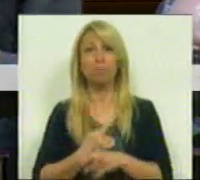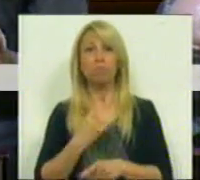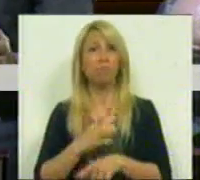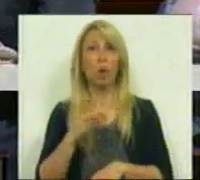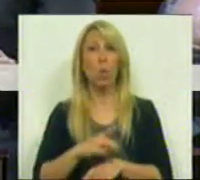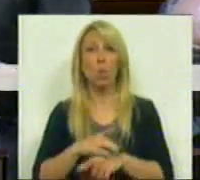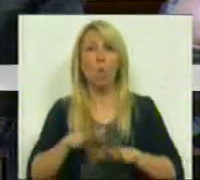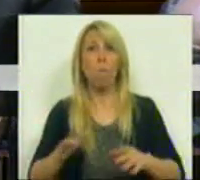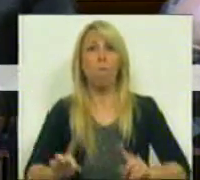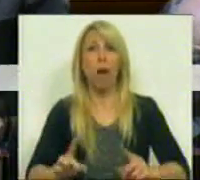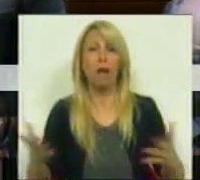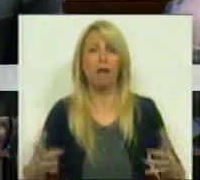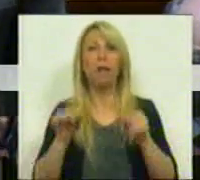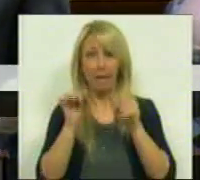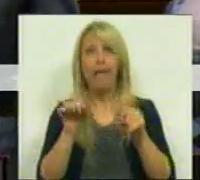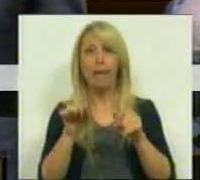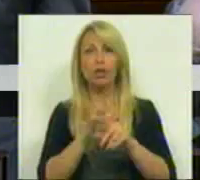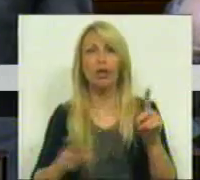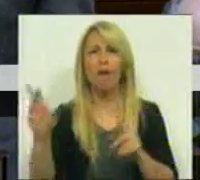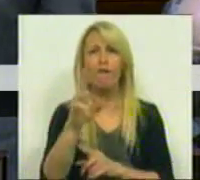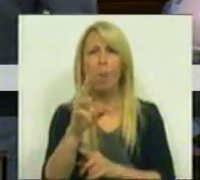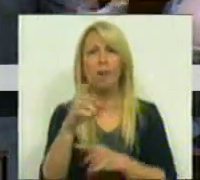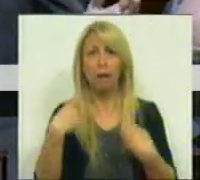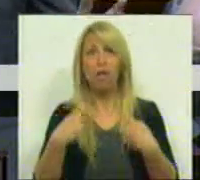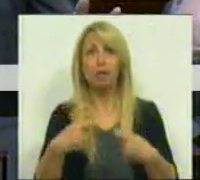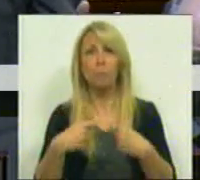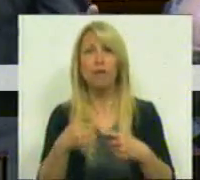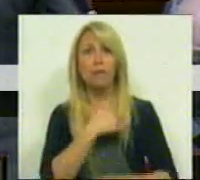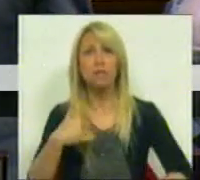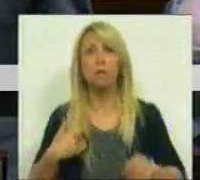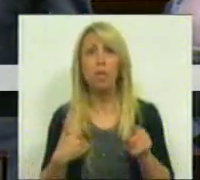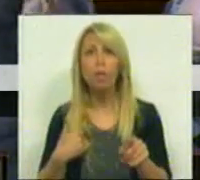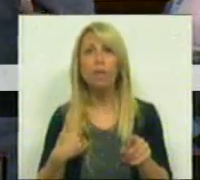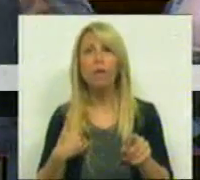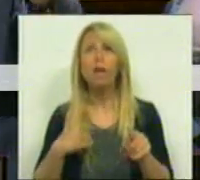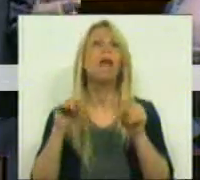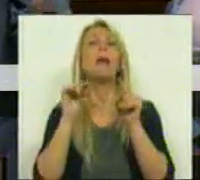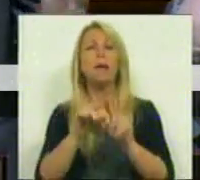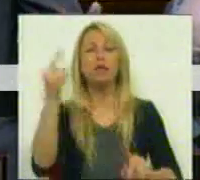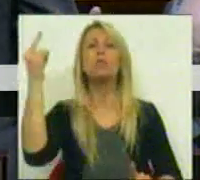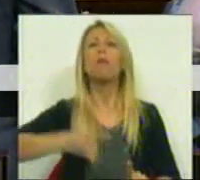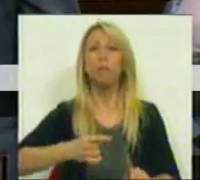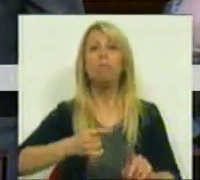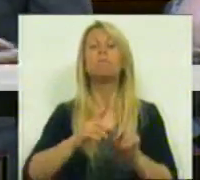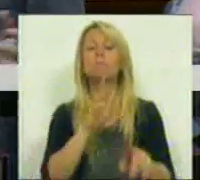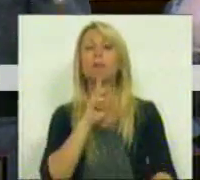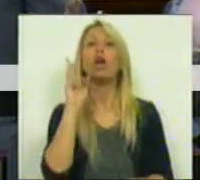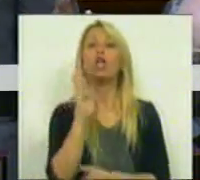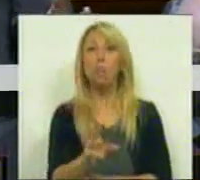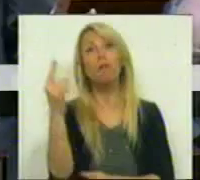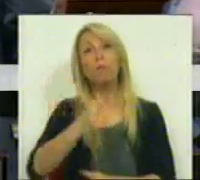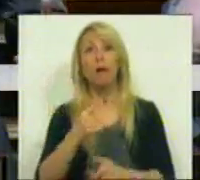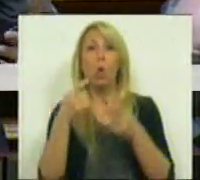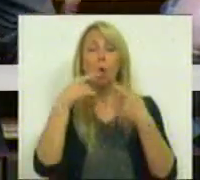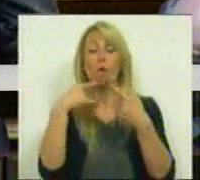imparável. Diga, Sr. Ministro, é esse que vai aumentar ainda mais os custos da saúde? Estas são as respostas que se exige de um debate com seriedade, porque de